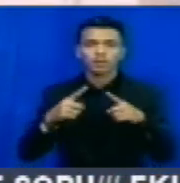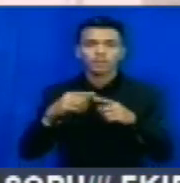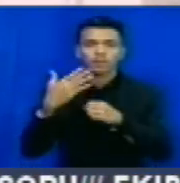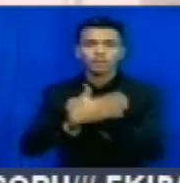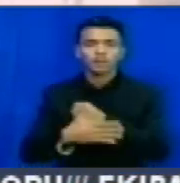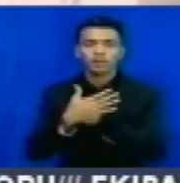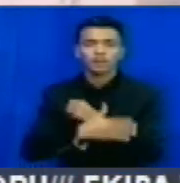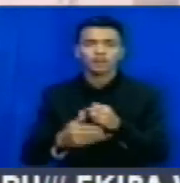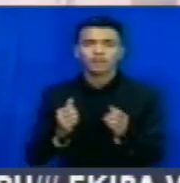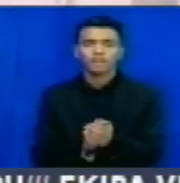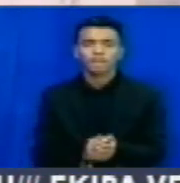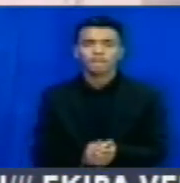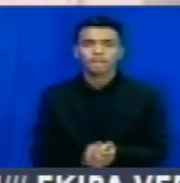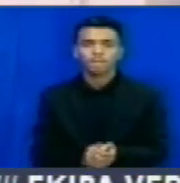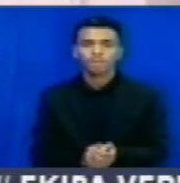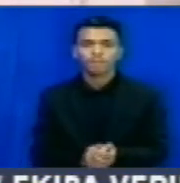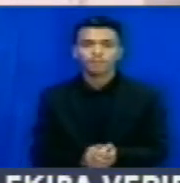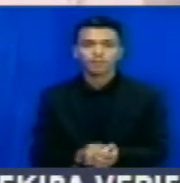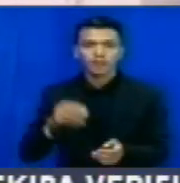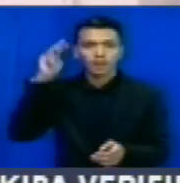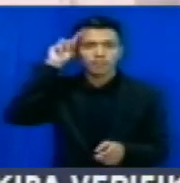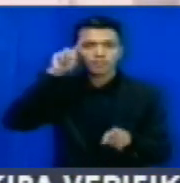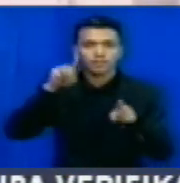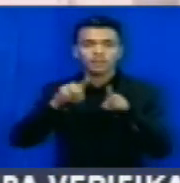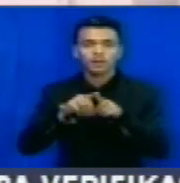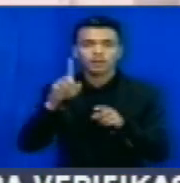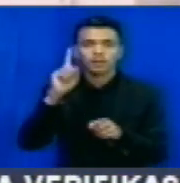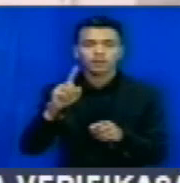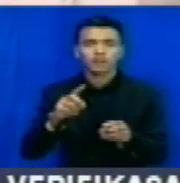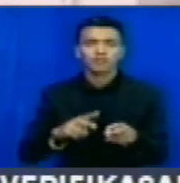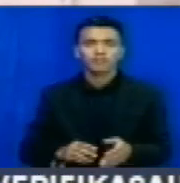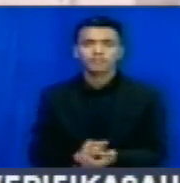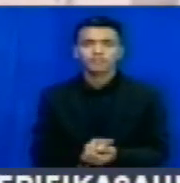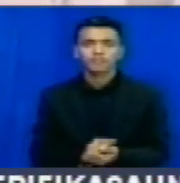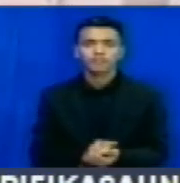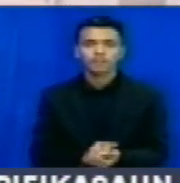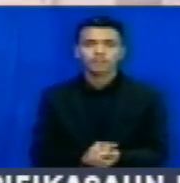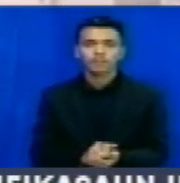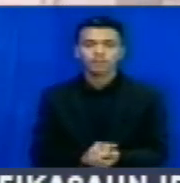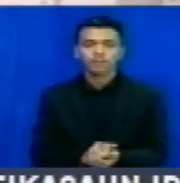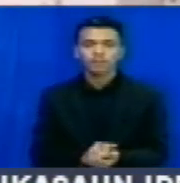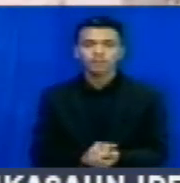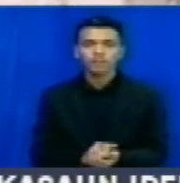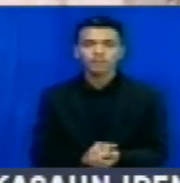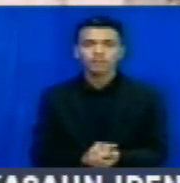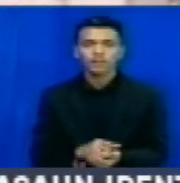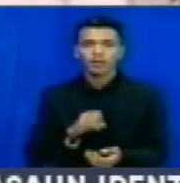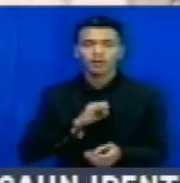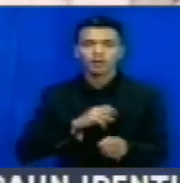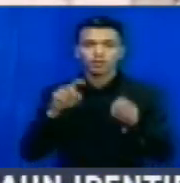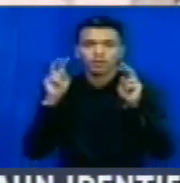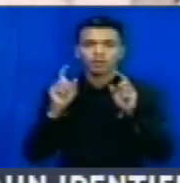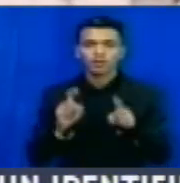E sentimento condolência vai a luta ba libertação nacional. Então, how tem que exigir